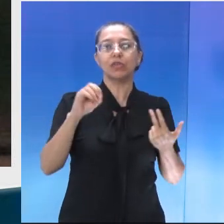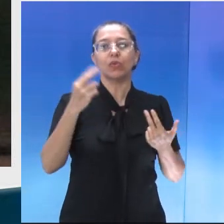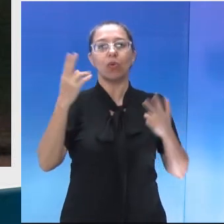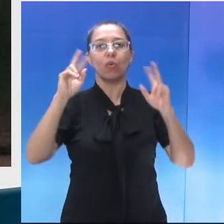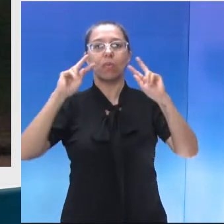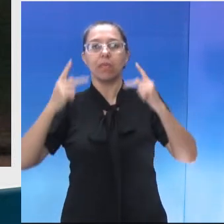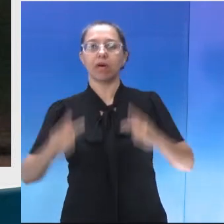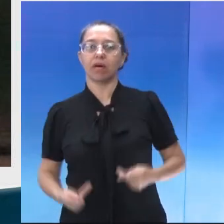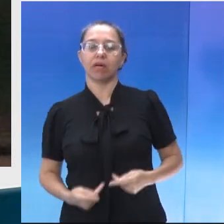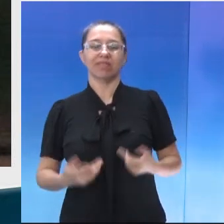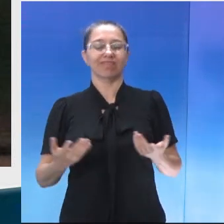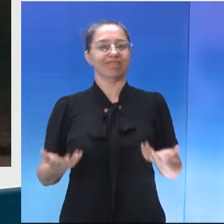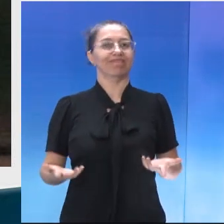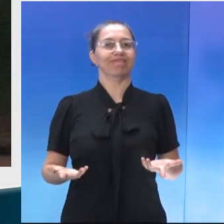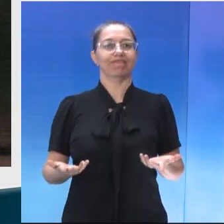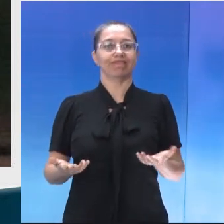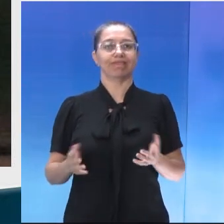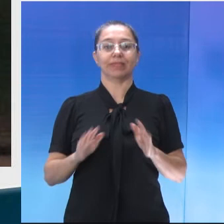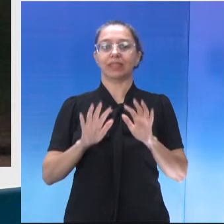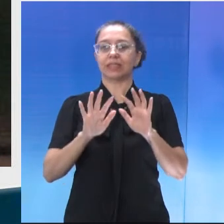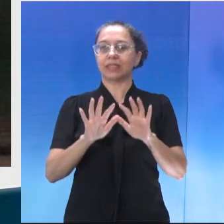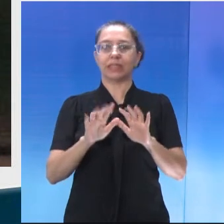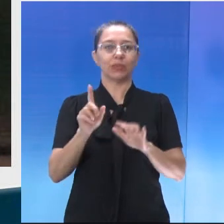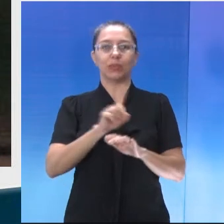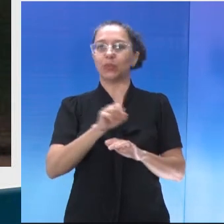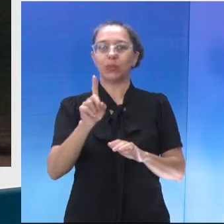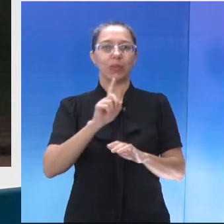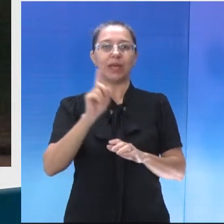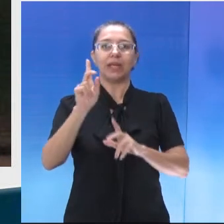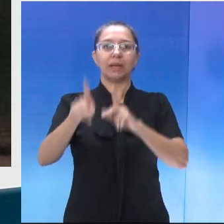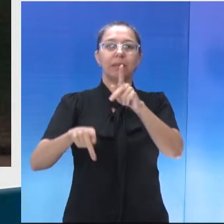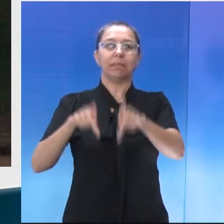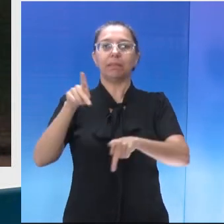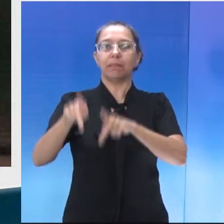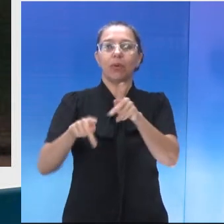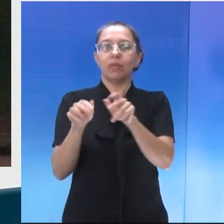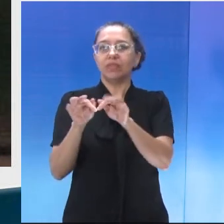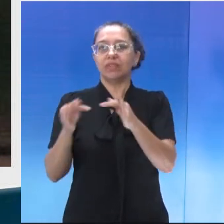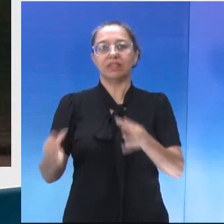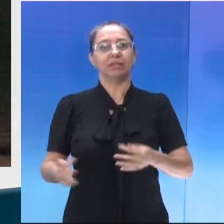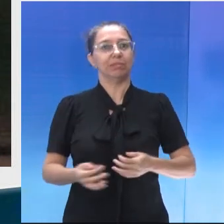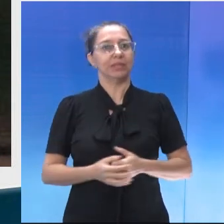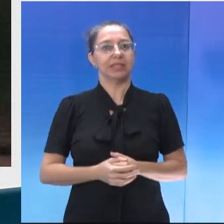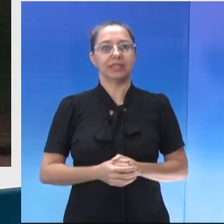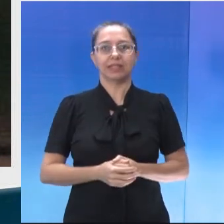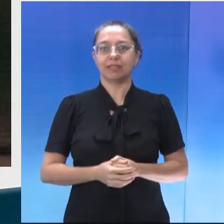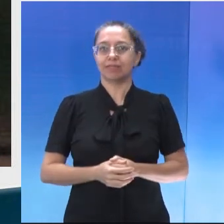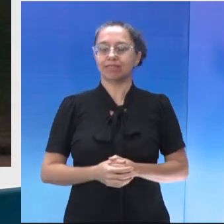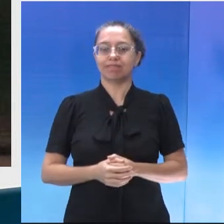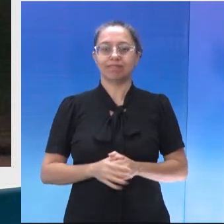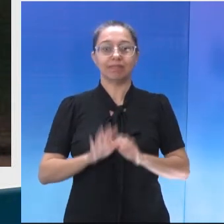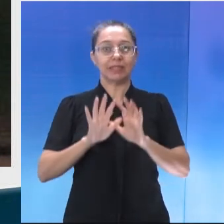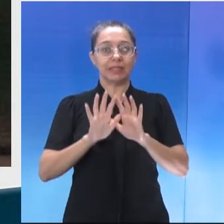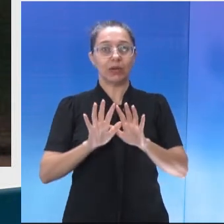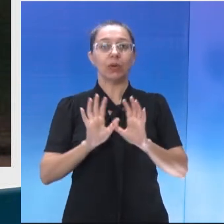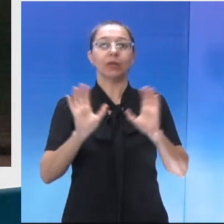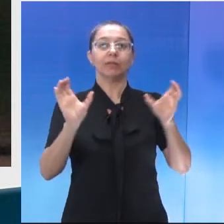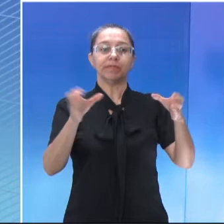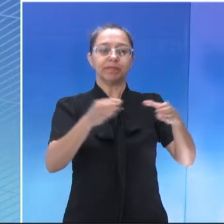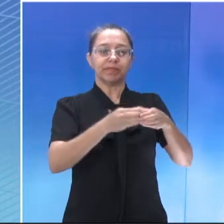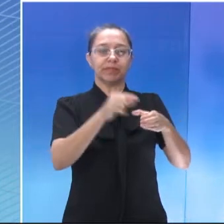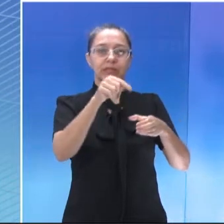não pode ser uma civilização simples. As nossas civilizações simples aborígenes trabalham simplesmente